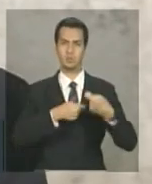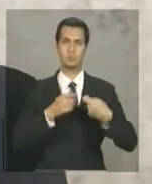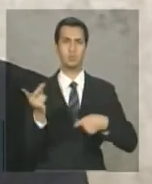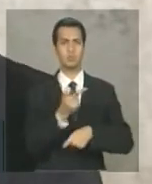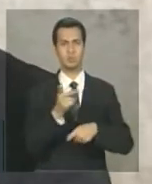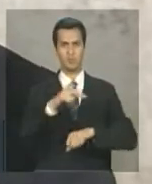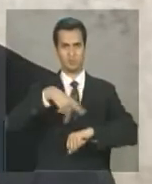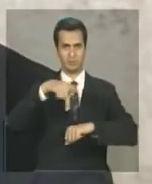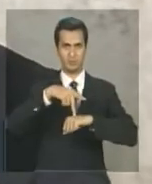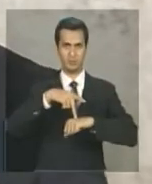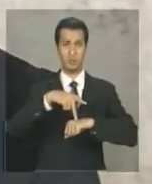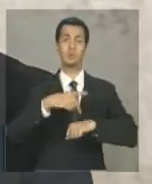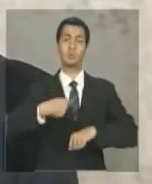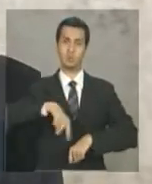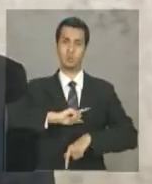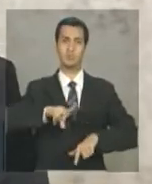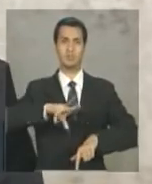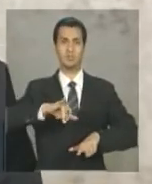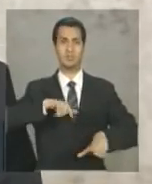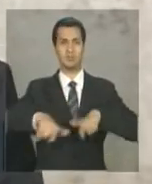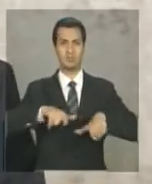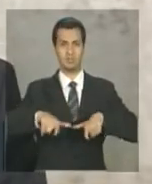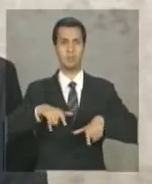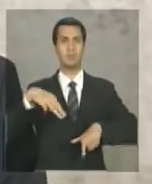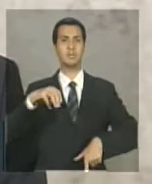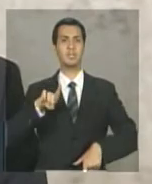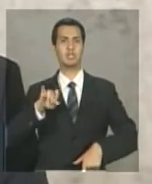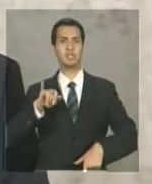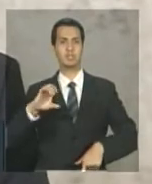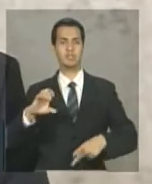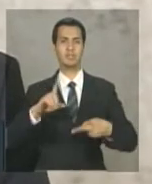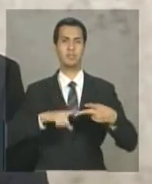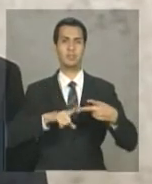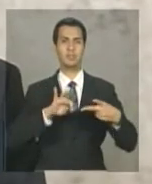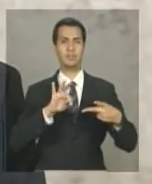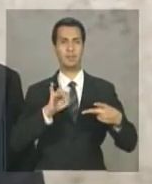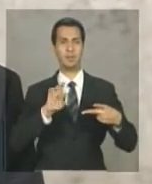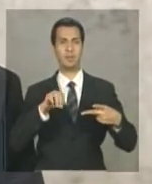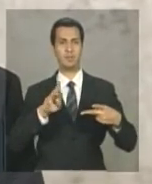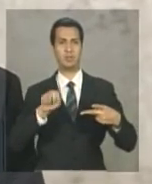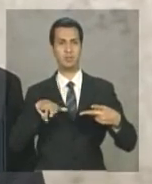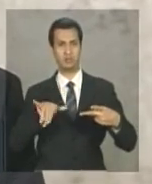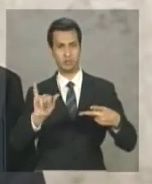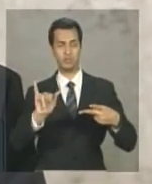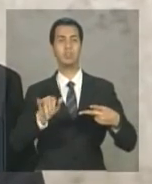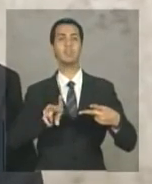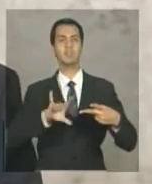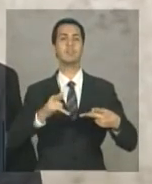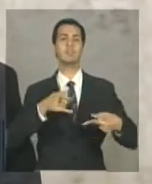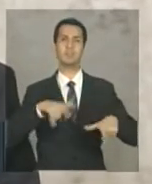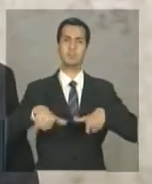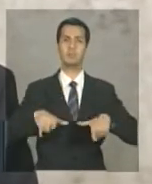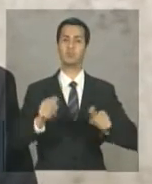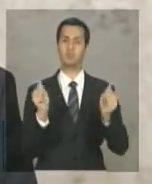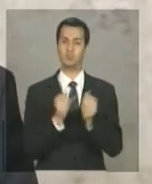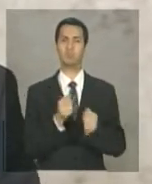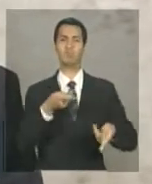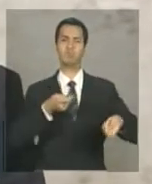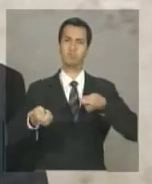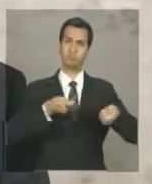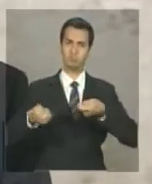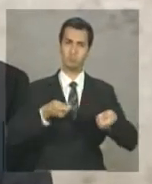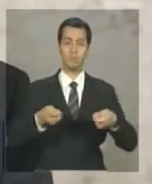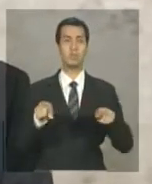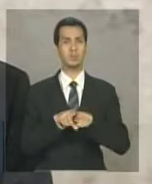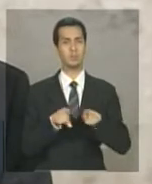De modo que trabalharemos juntos, MEDIC, Itamaraty, na organização desse processo negociador. E estaremos